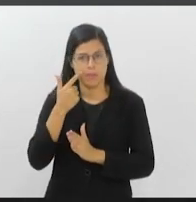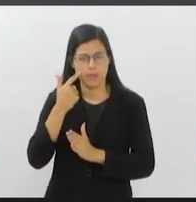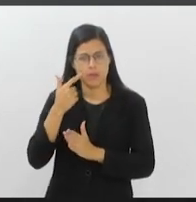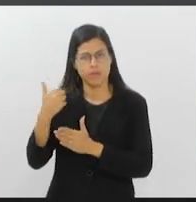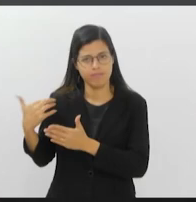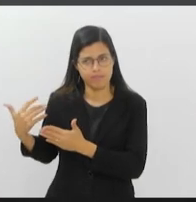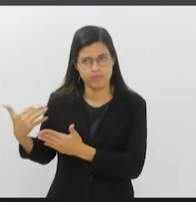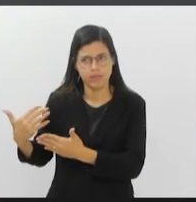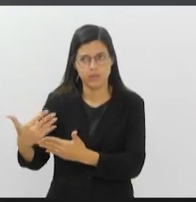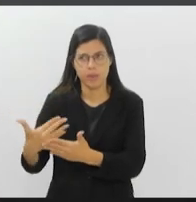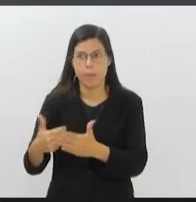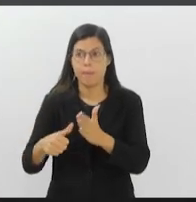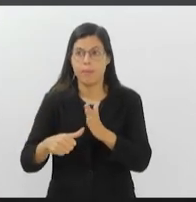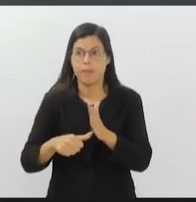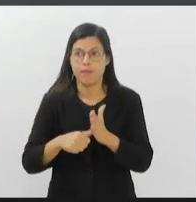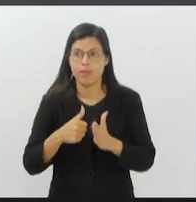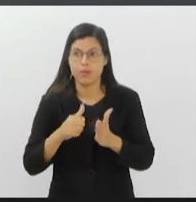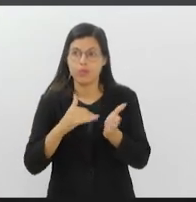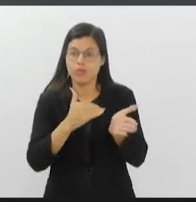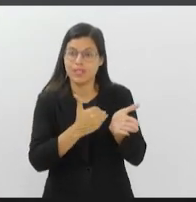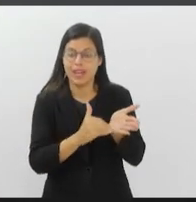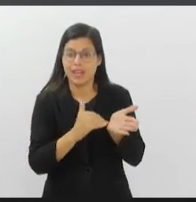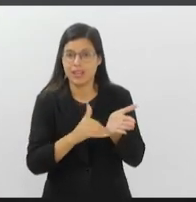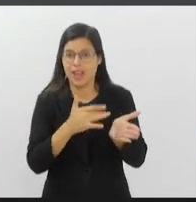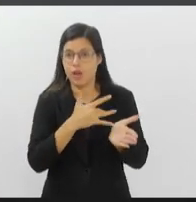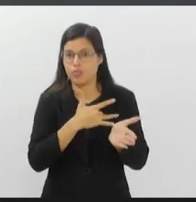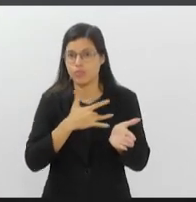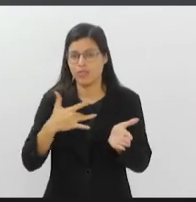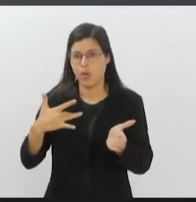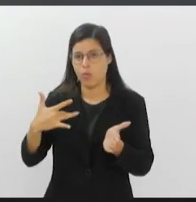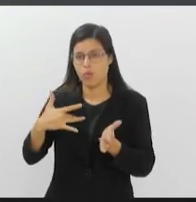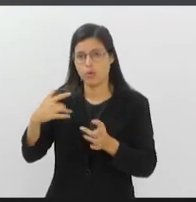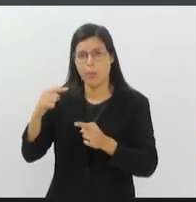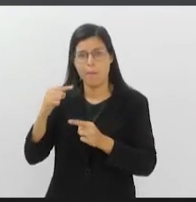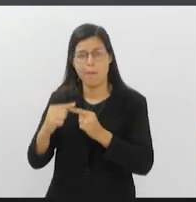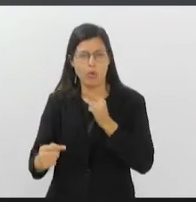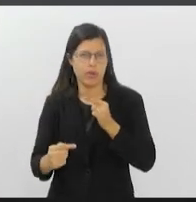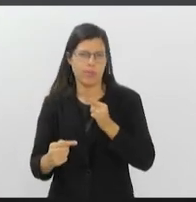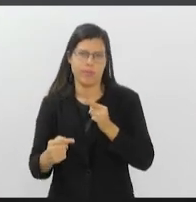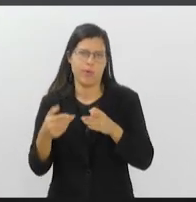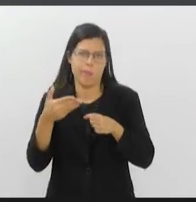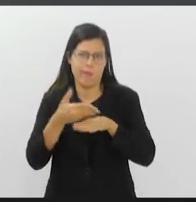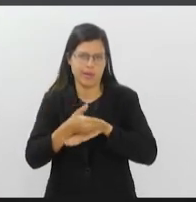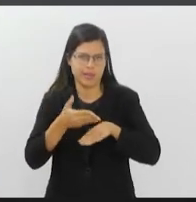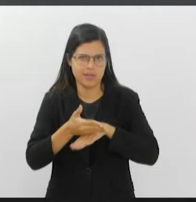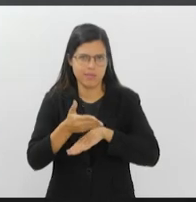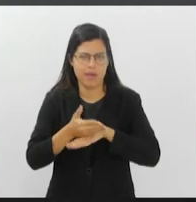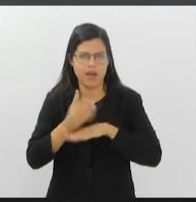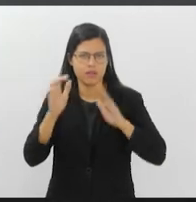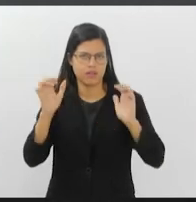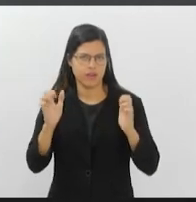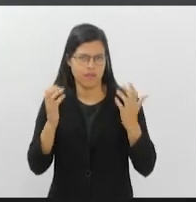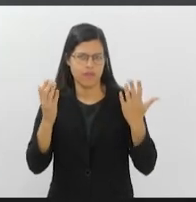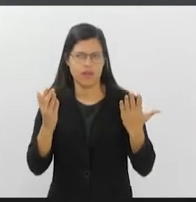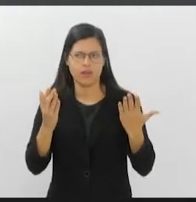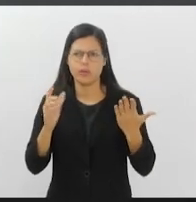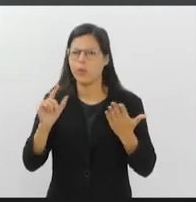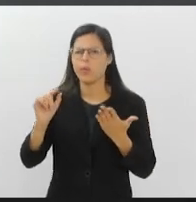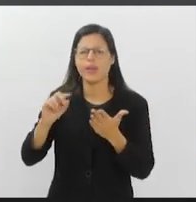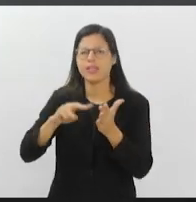Primeira vez que eu vi um secretário de saúde proibir o usuário participar do nosso evento, dia 18 de maio. E fora isso, o que, que é